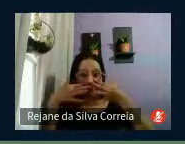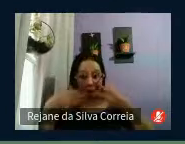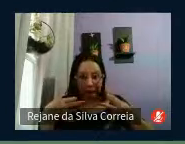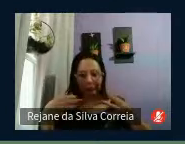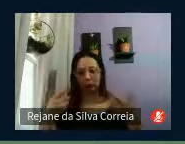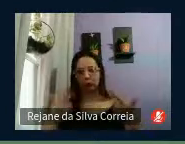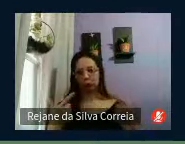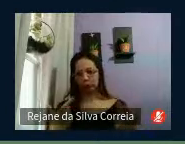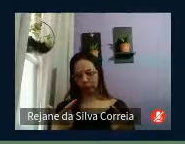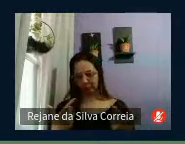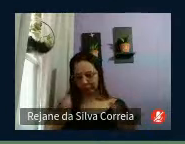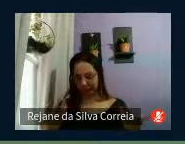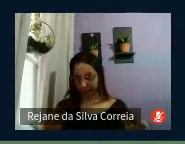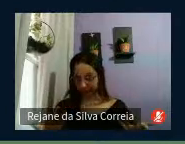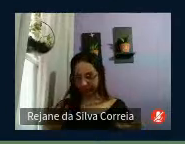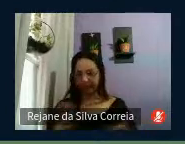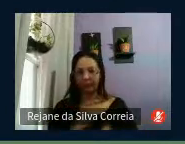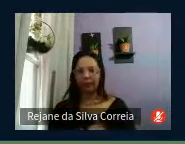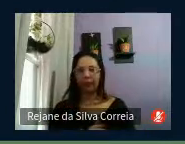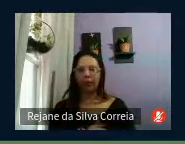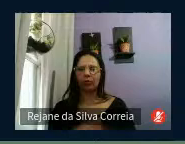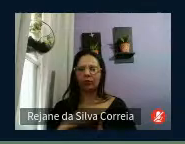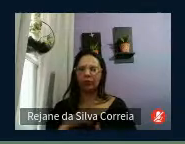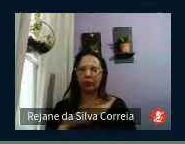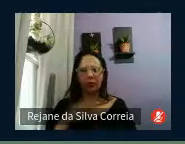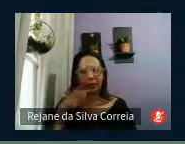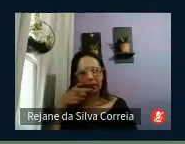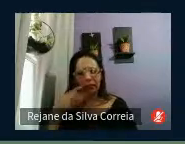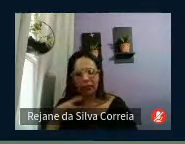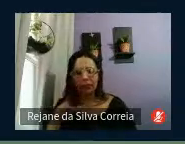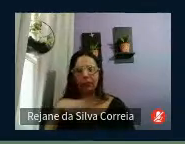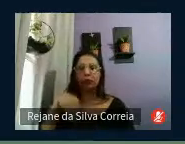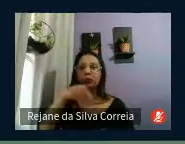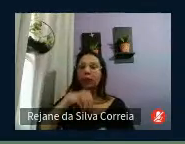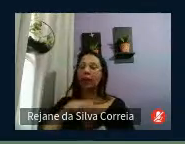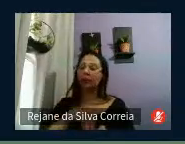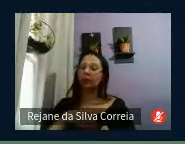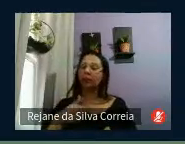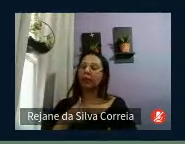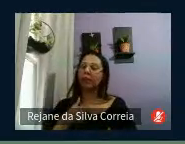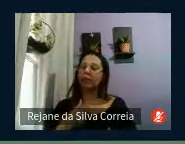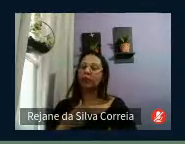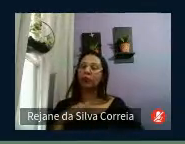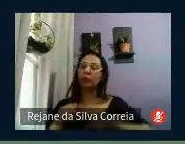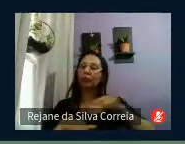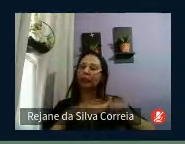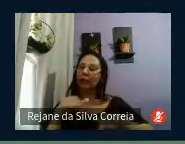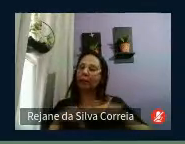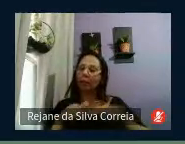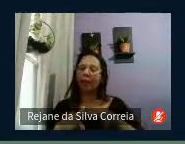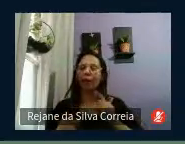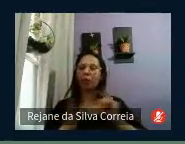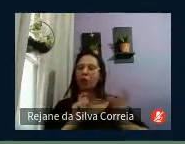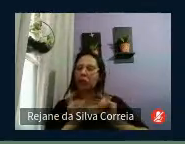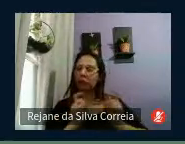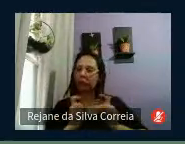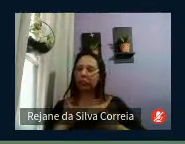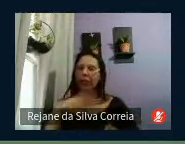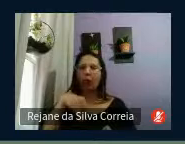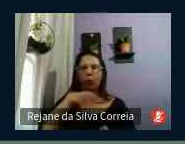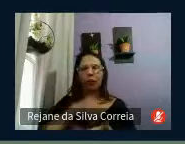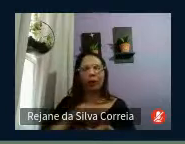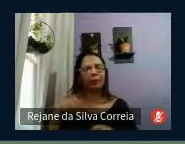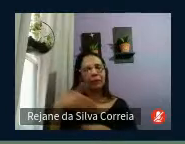hiperatividade. Além de ser atendido pelo NAPNE, eu também sou membro ativo, participo ali das reuniões e dos